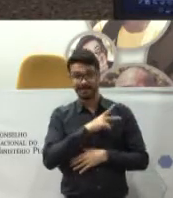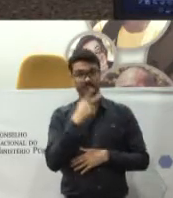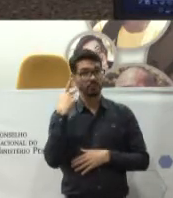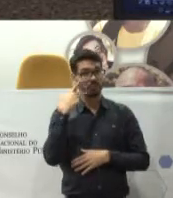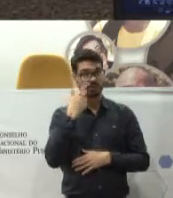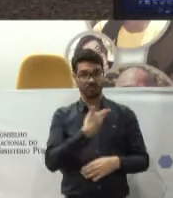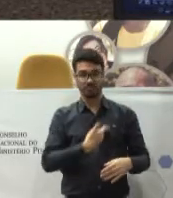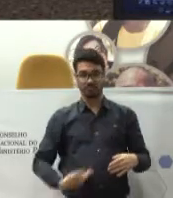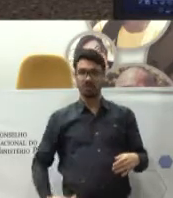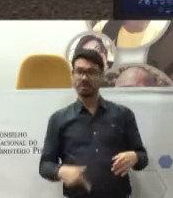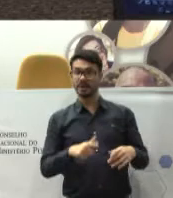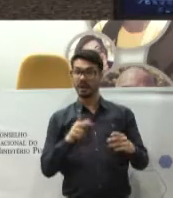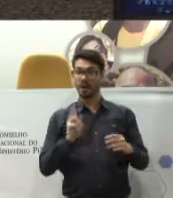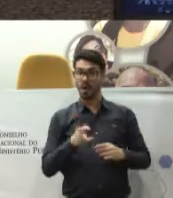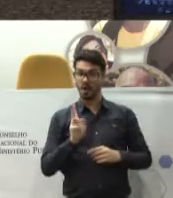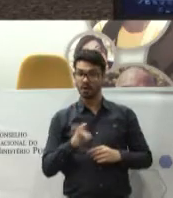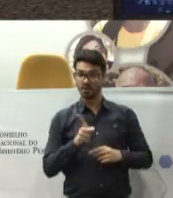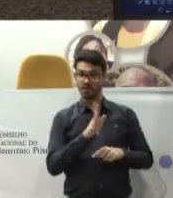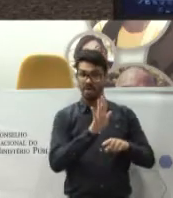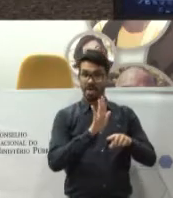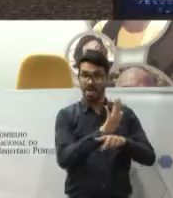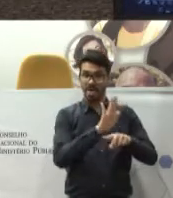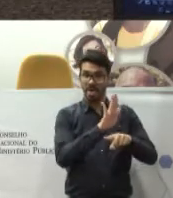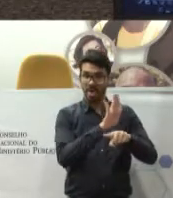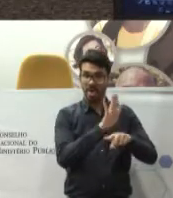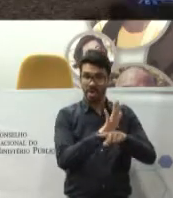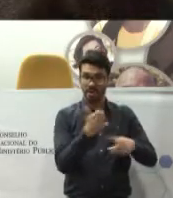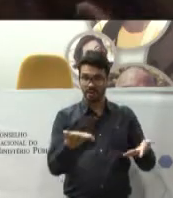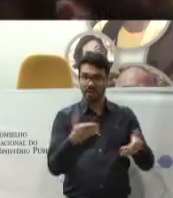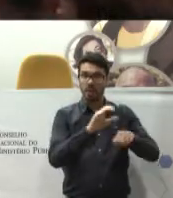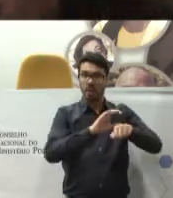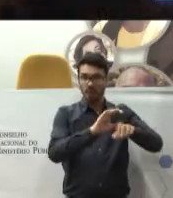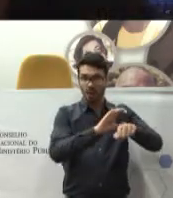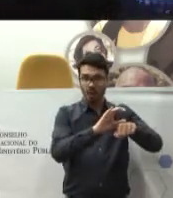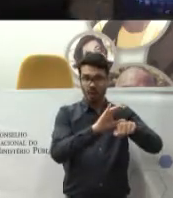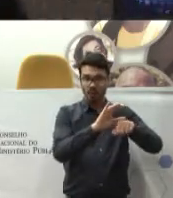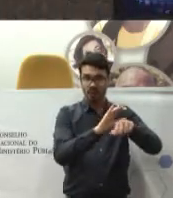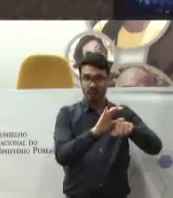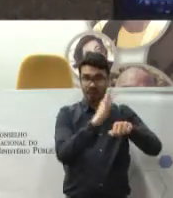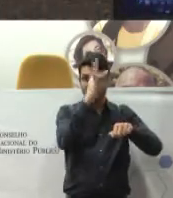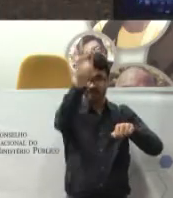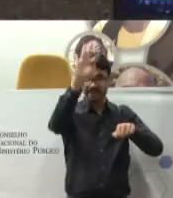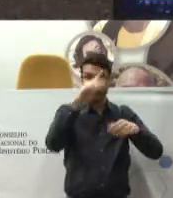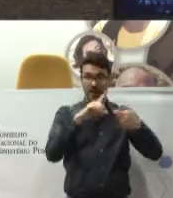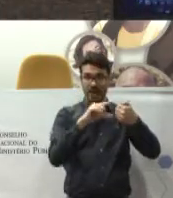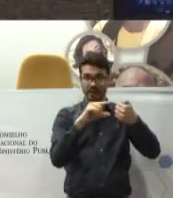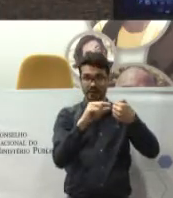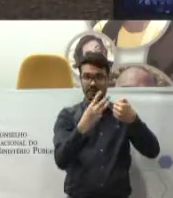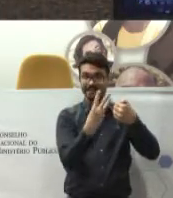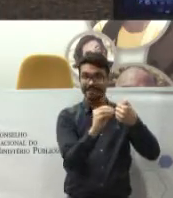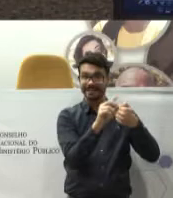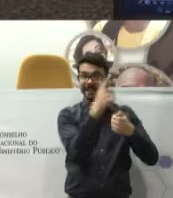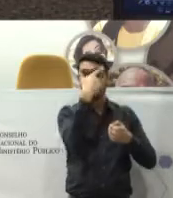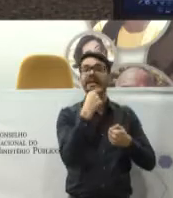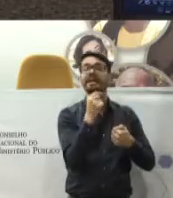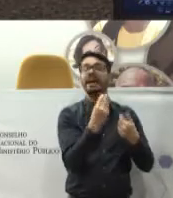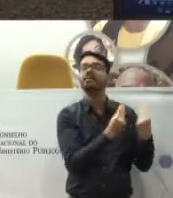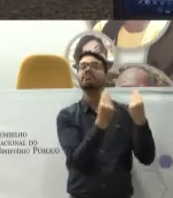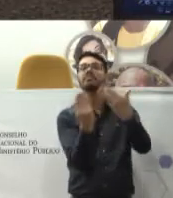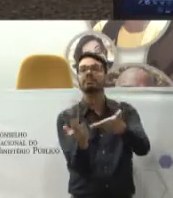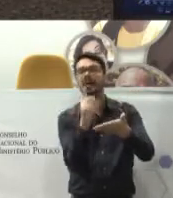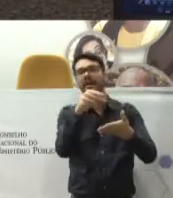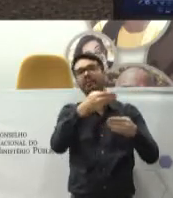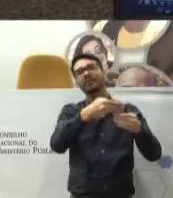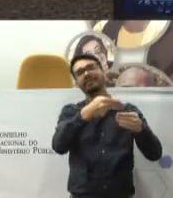continuo com solidariedade? A Constituição Federal não expressa no artigo 30, inciso 7º, que o prestador é o município?